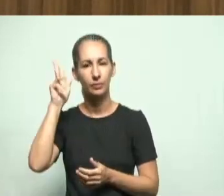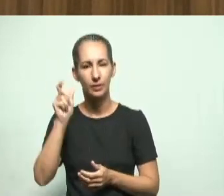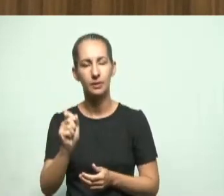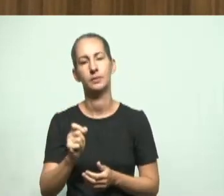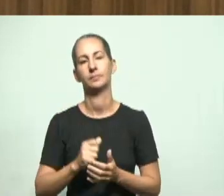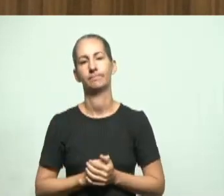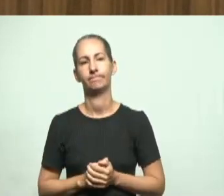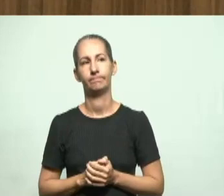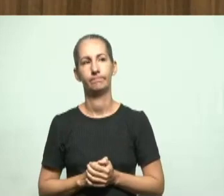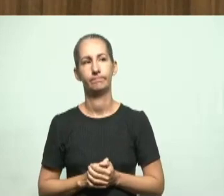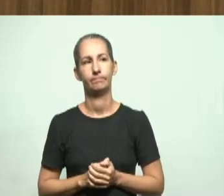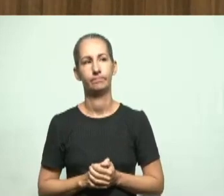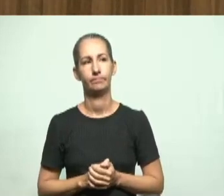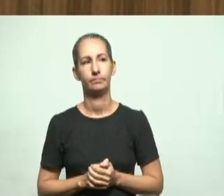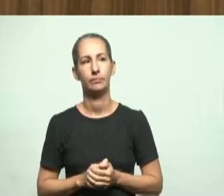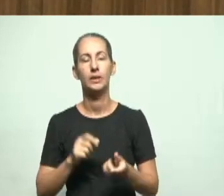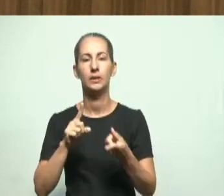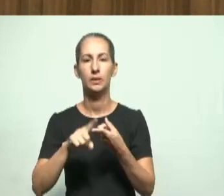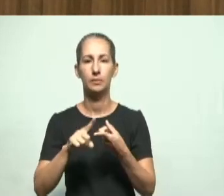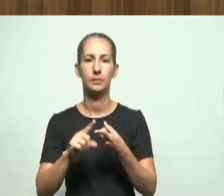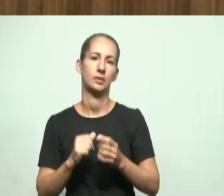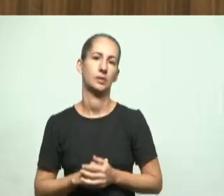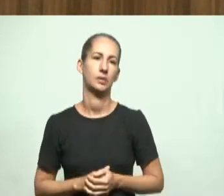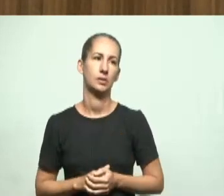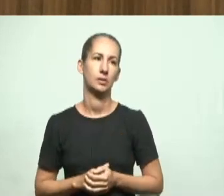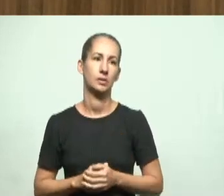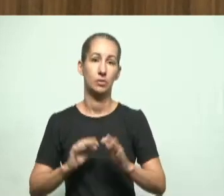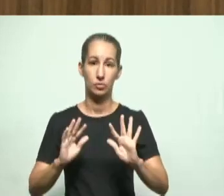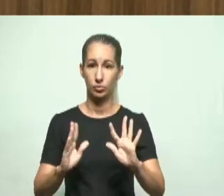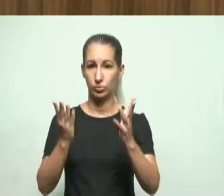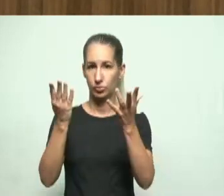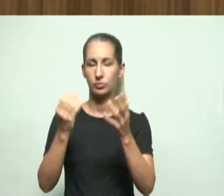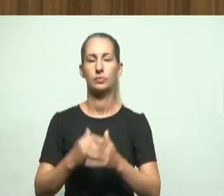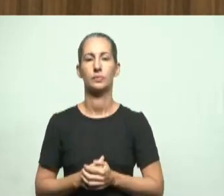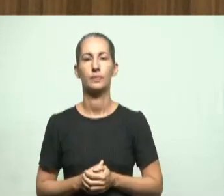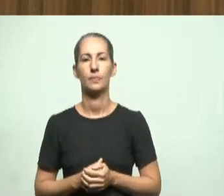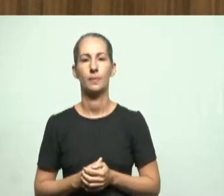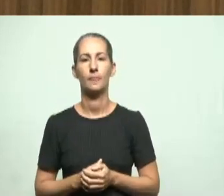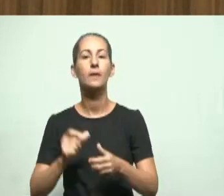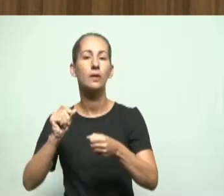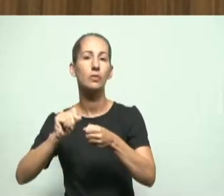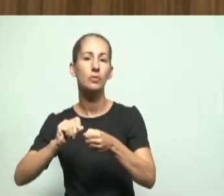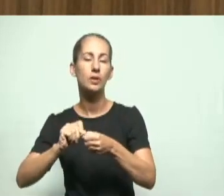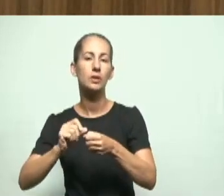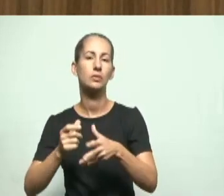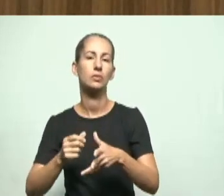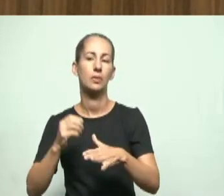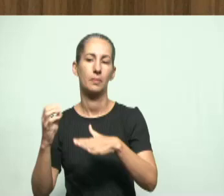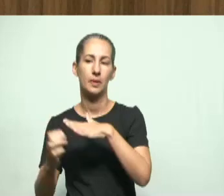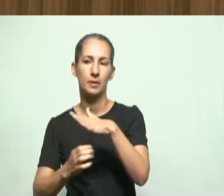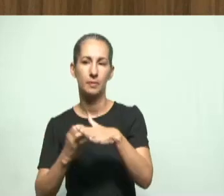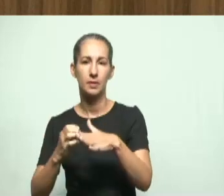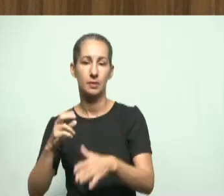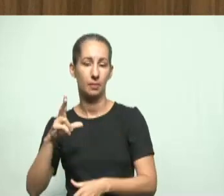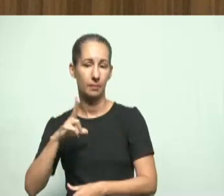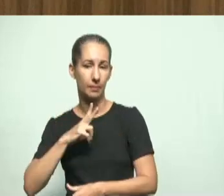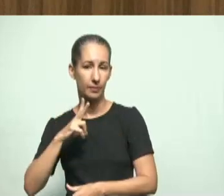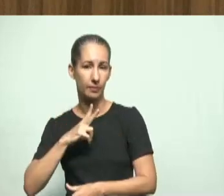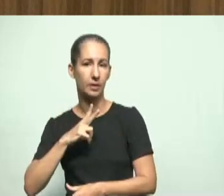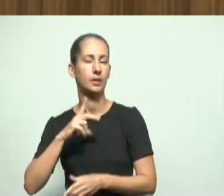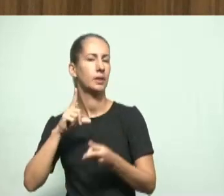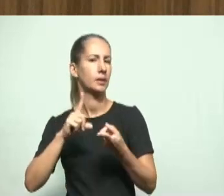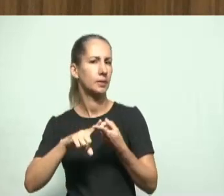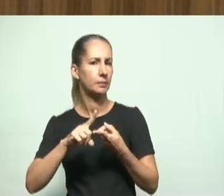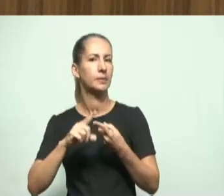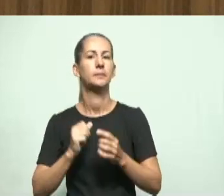madrugada. E também há grandes shows e eventos que são feitos por empresas privadas, que